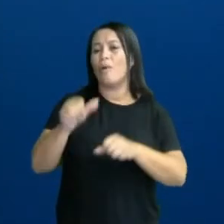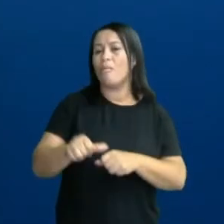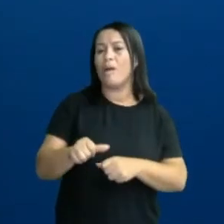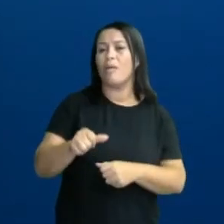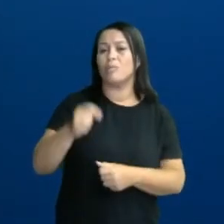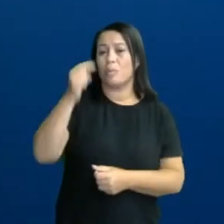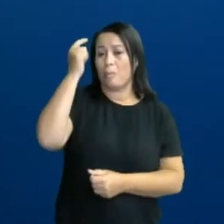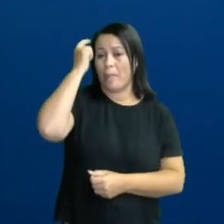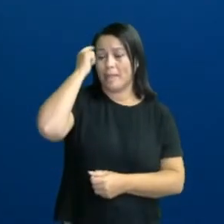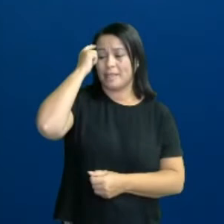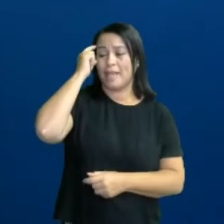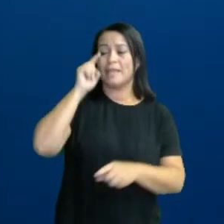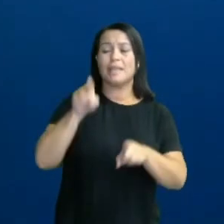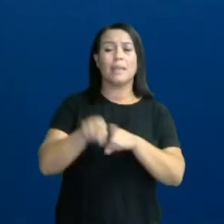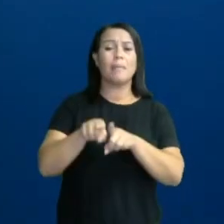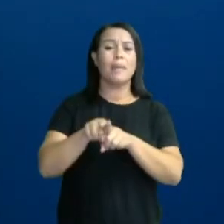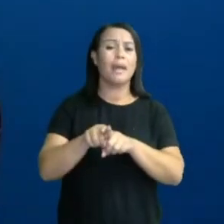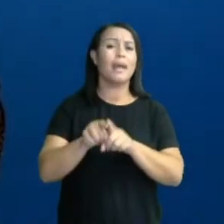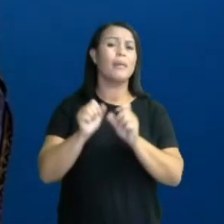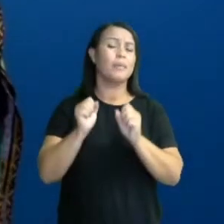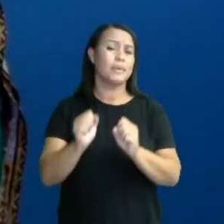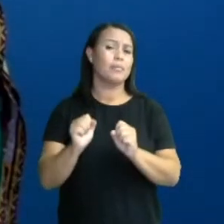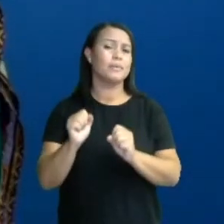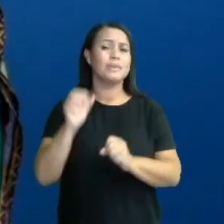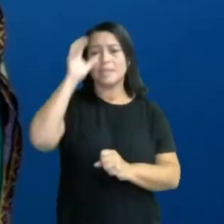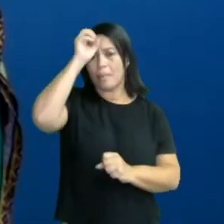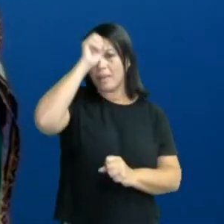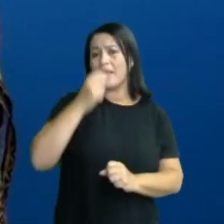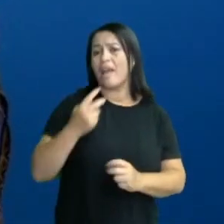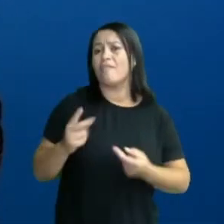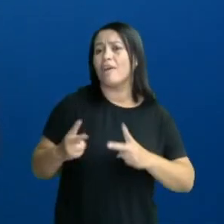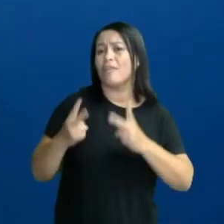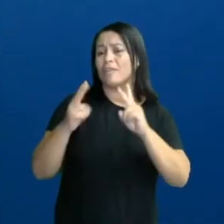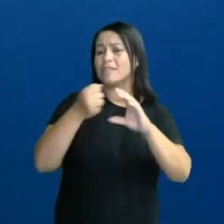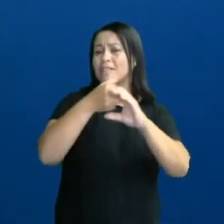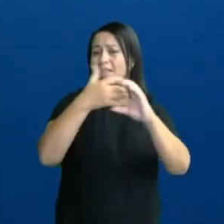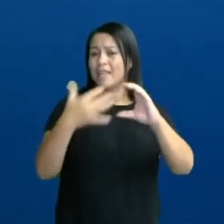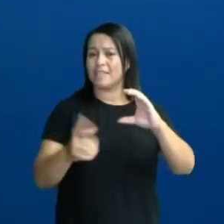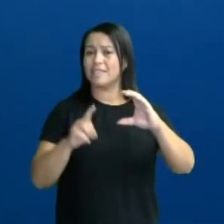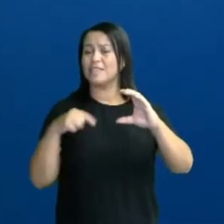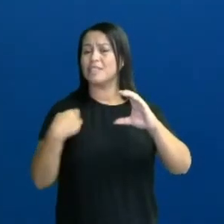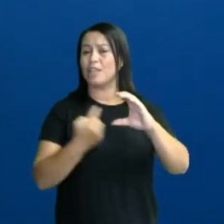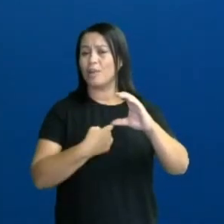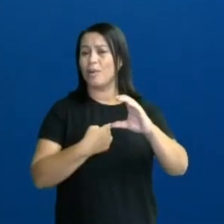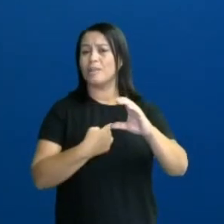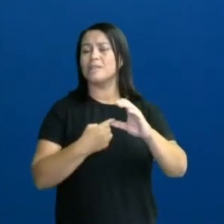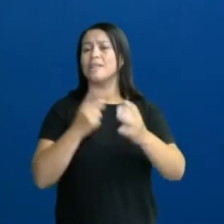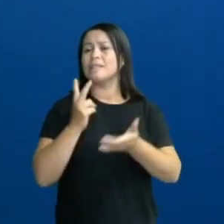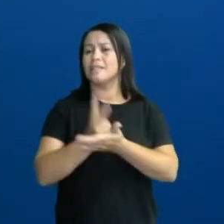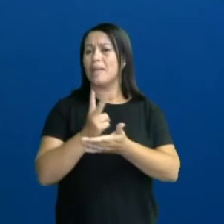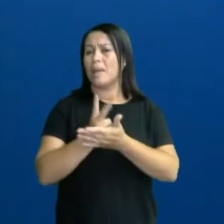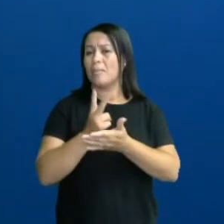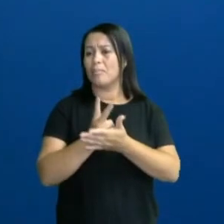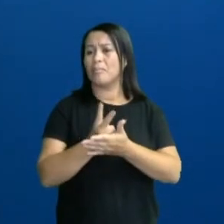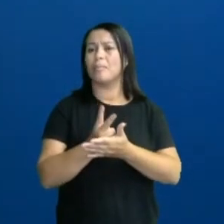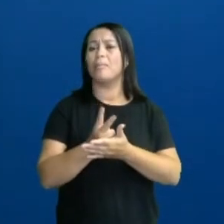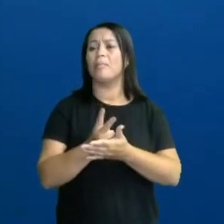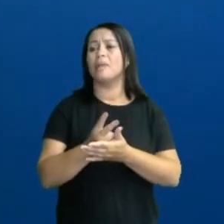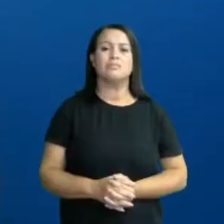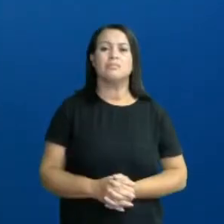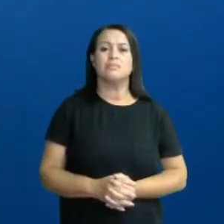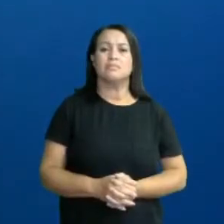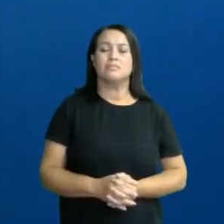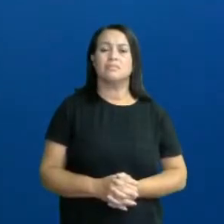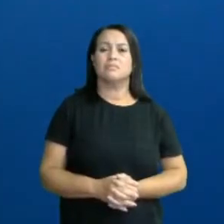pode aprender a valorizar mais as nossas características positivas, né, nossas características